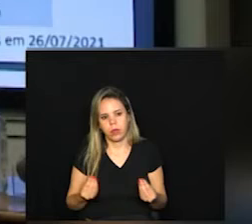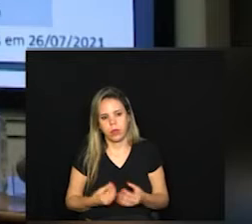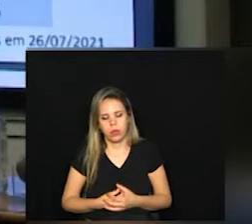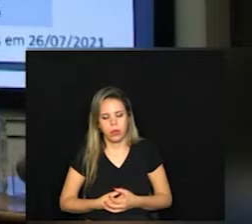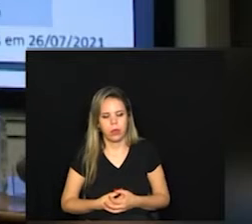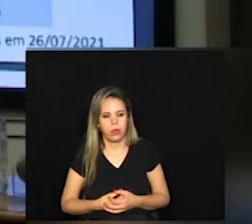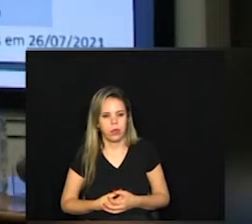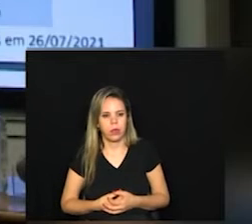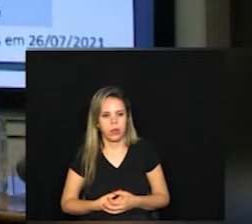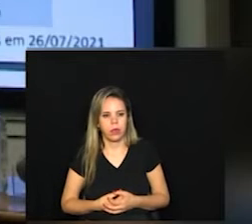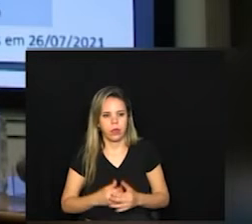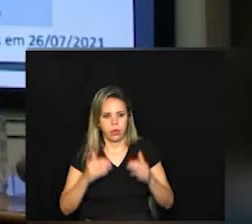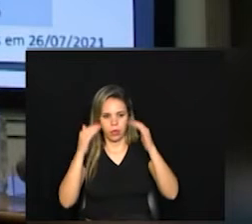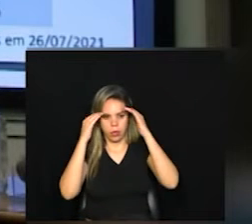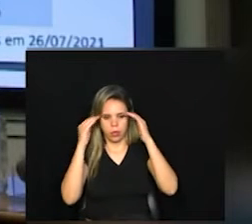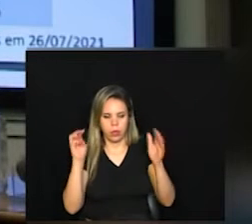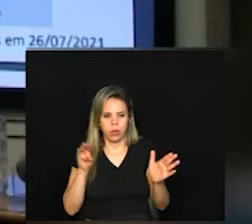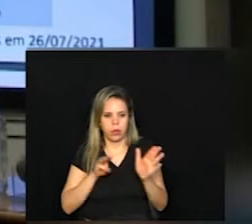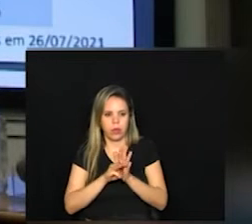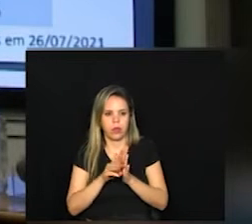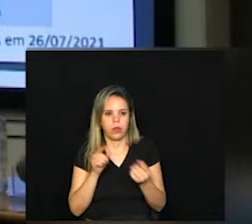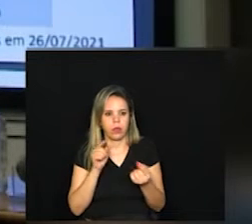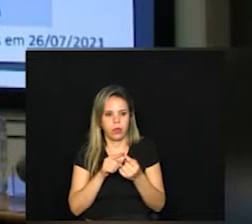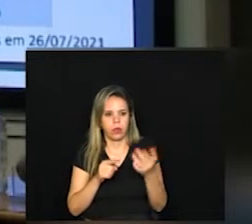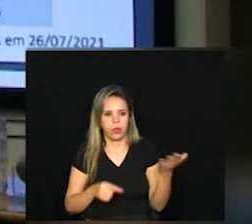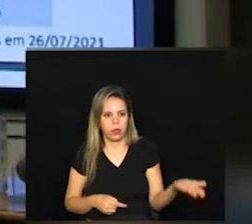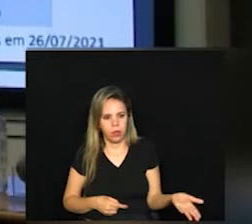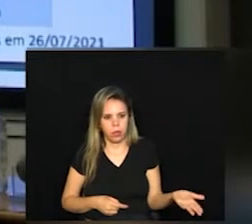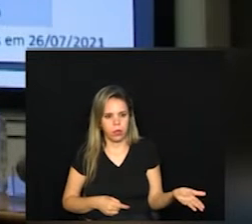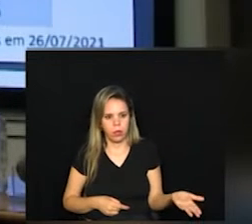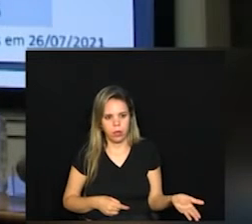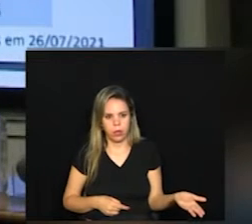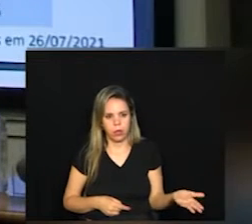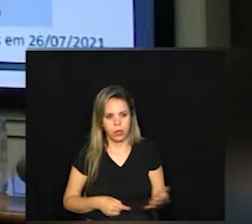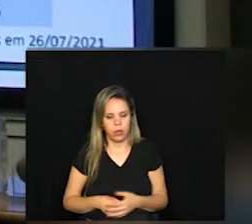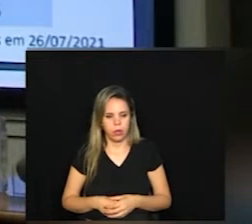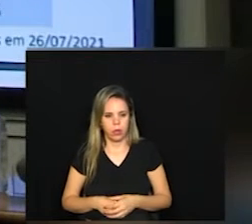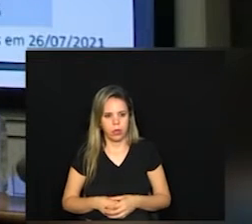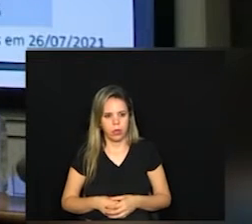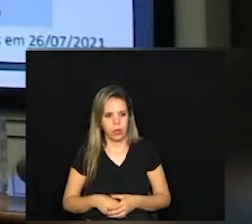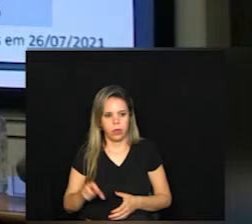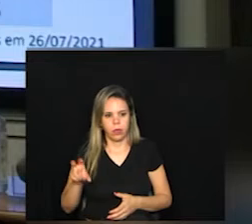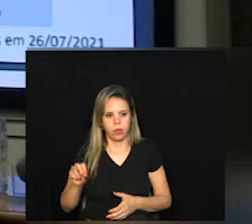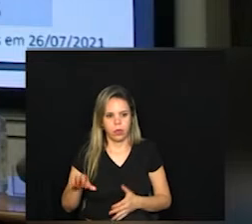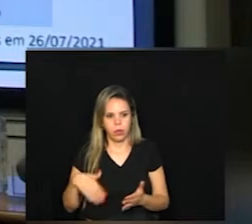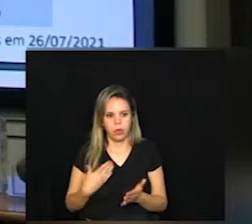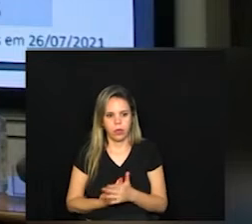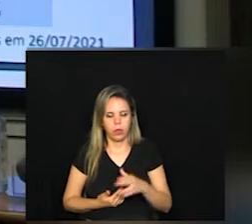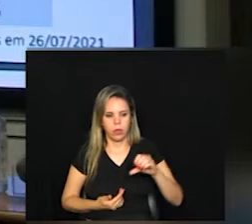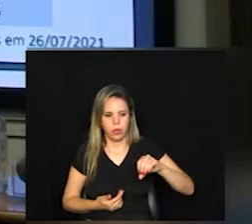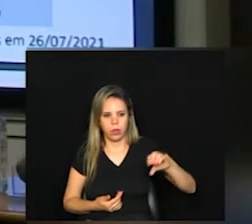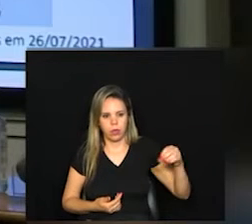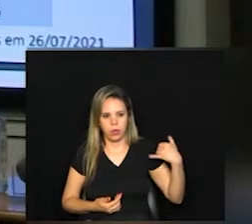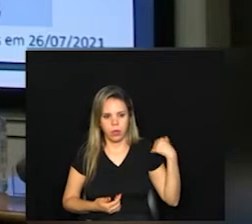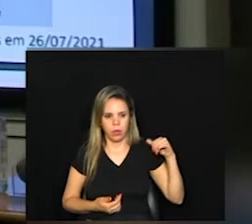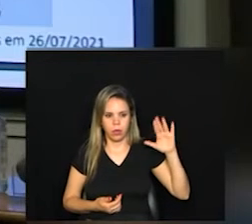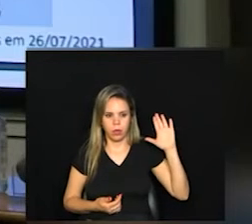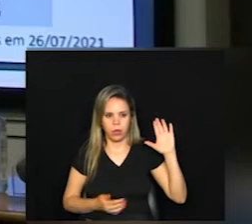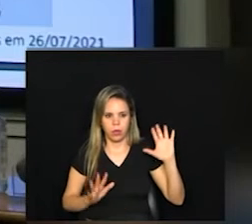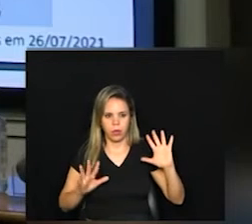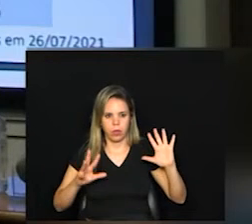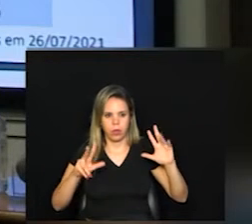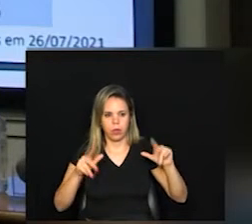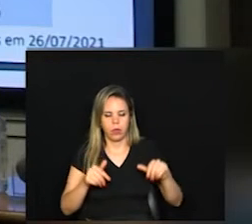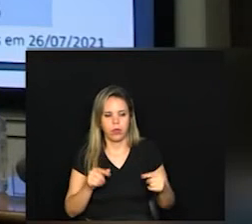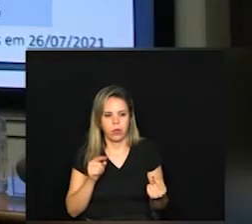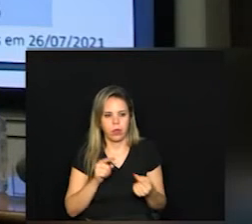bastante. Já cumprimos a meta de 50 até mais de 90 anos. Todo mundo já com...